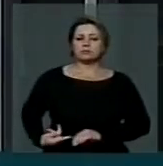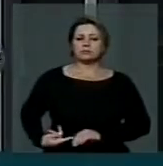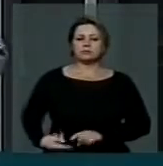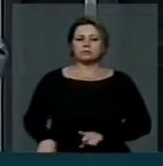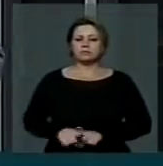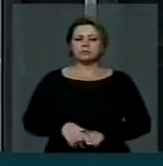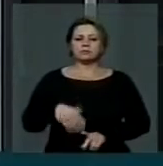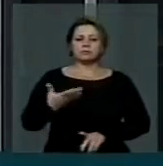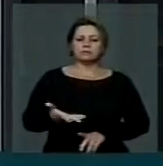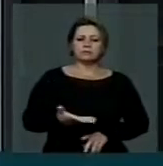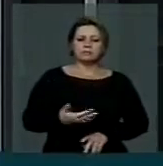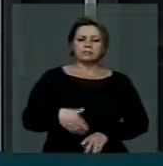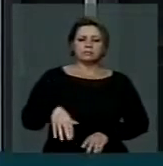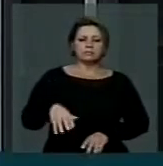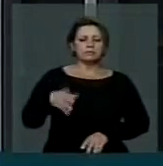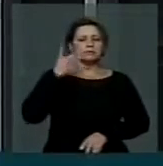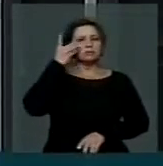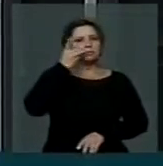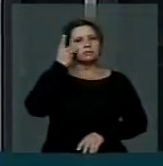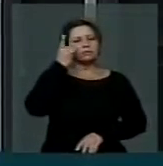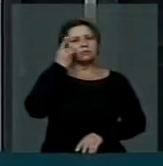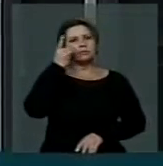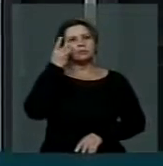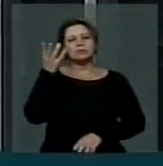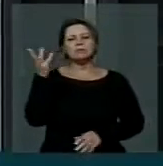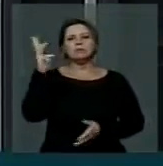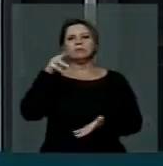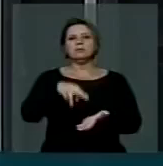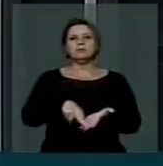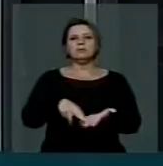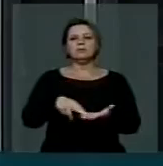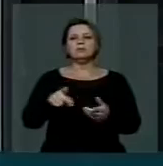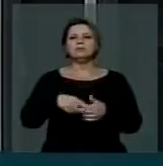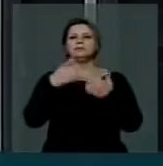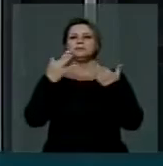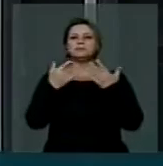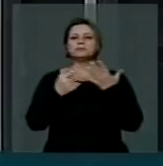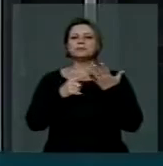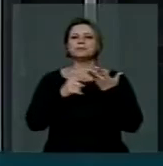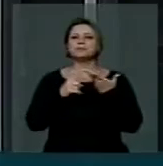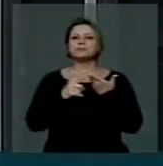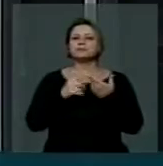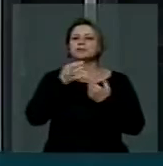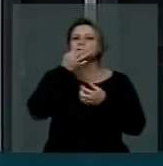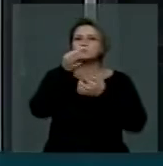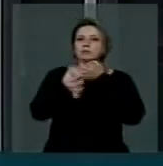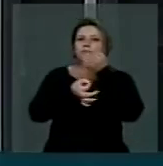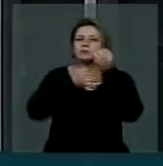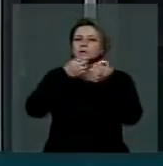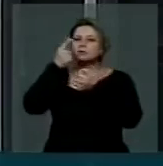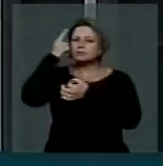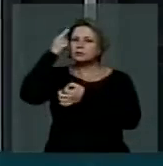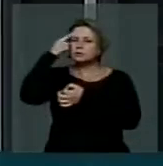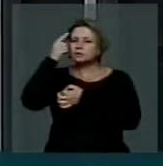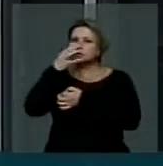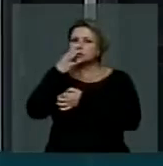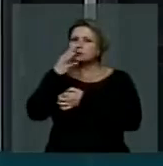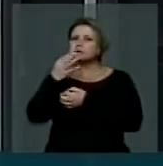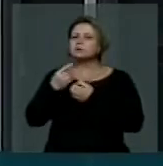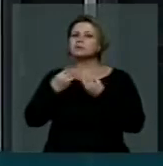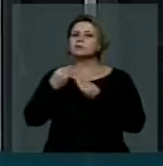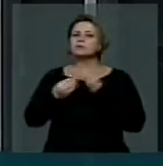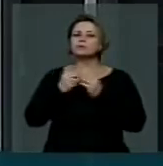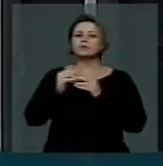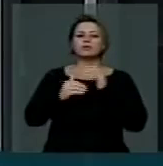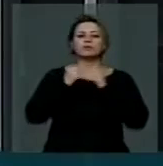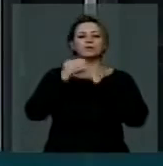senhores deputados, eu venho à tribuna para fazer algumas reflexões críticas a respeito do